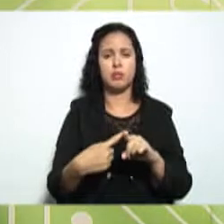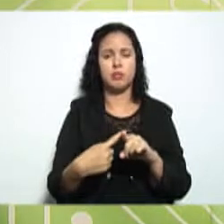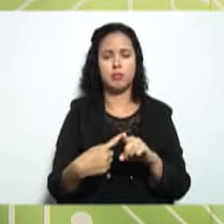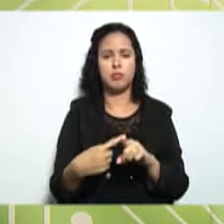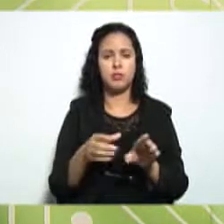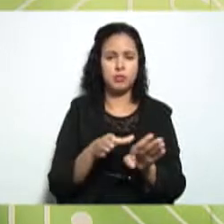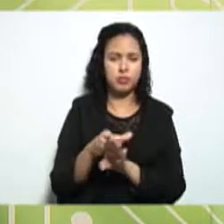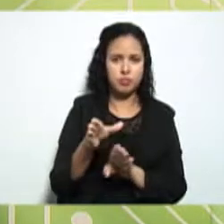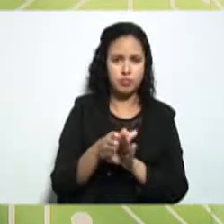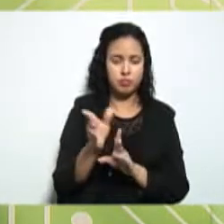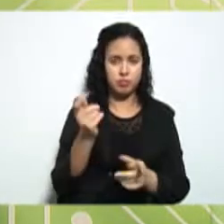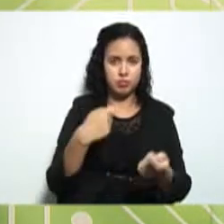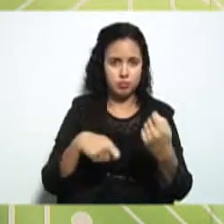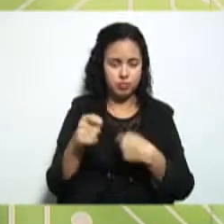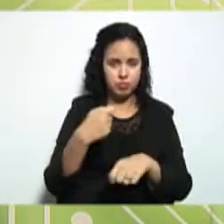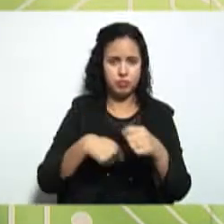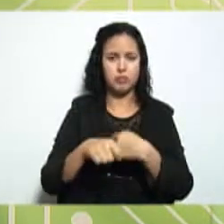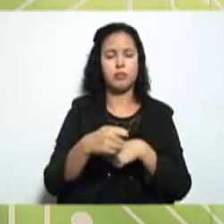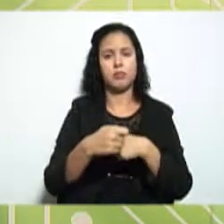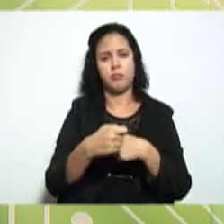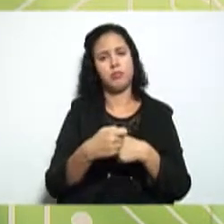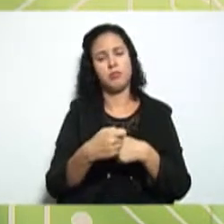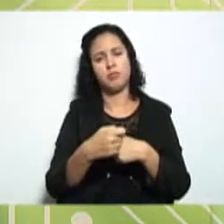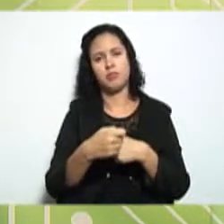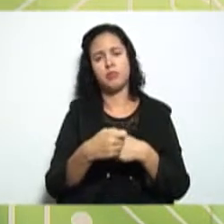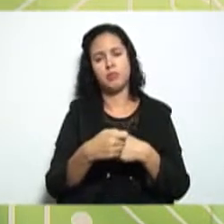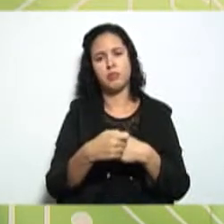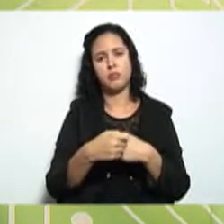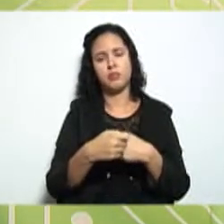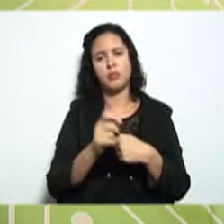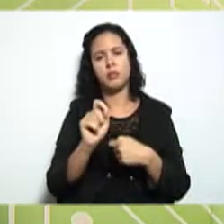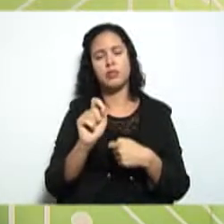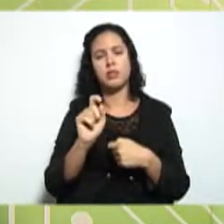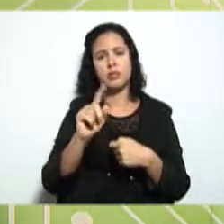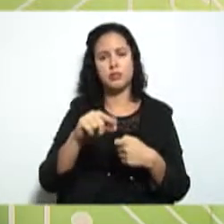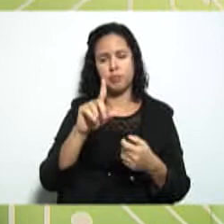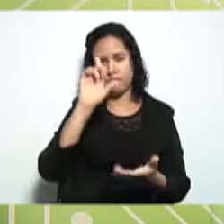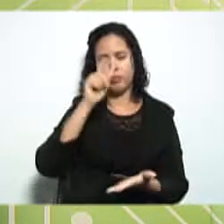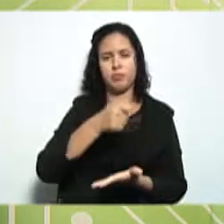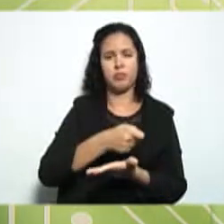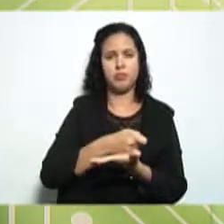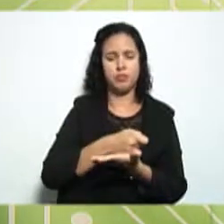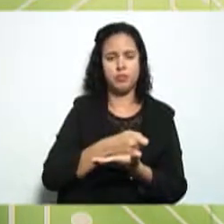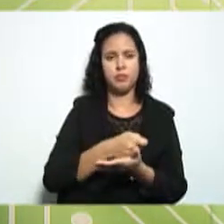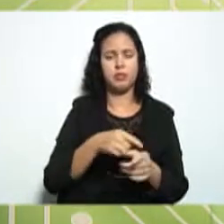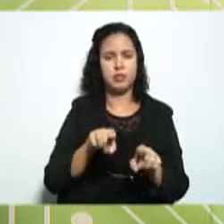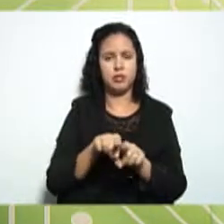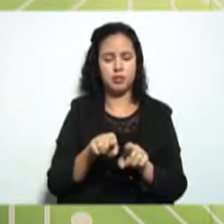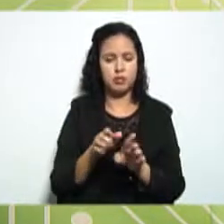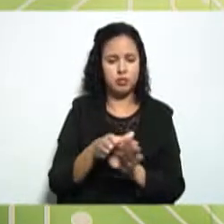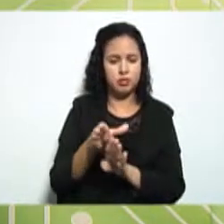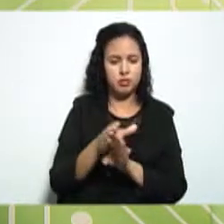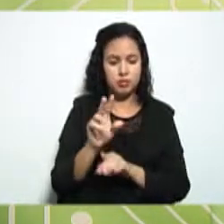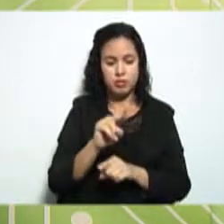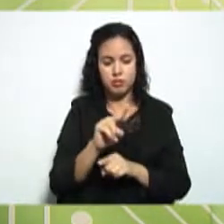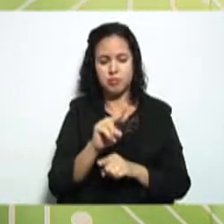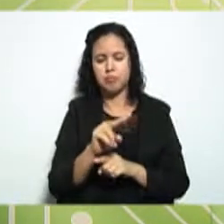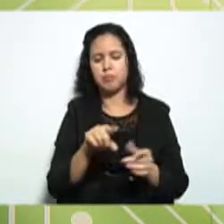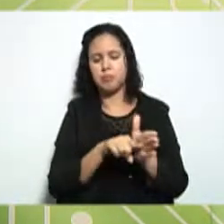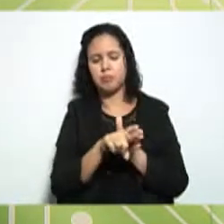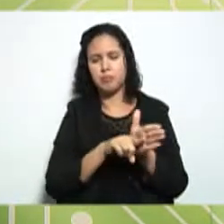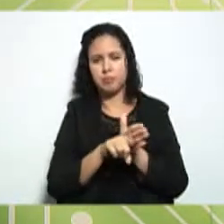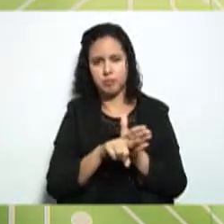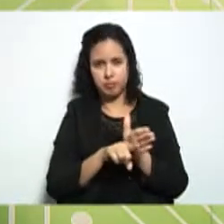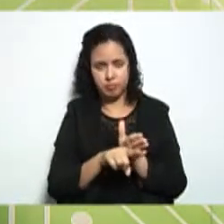essas decisões baseadas em princípios muito individualistas. Não é na cabeça das pessoas que estão no conselho administrativo que vão ser